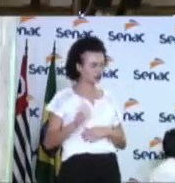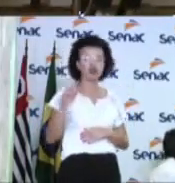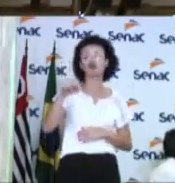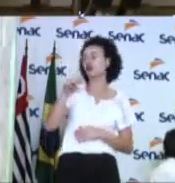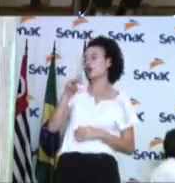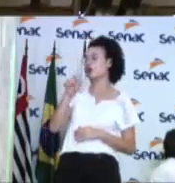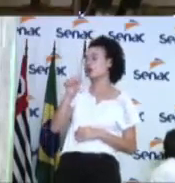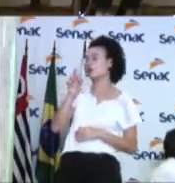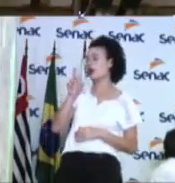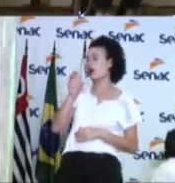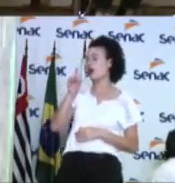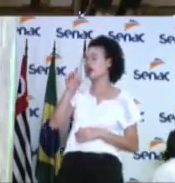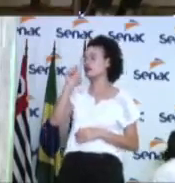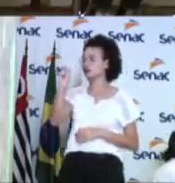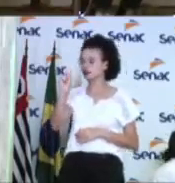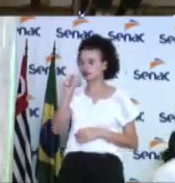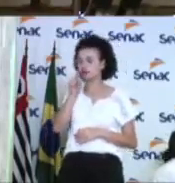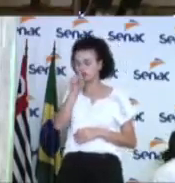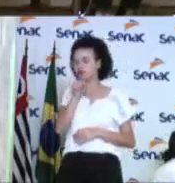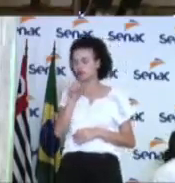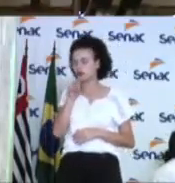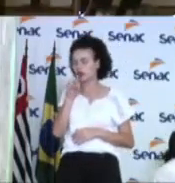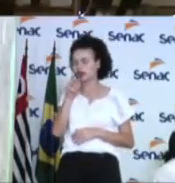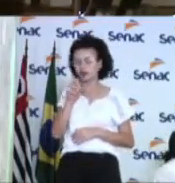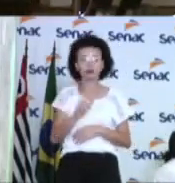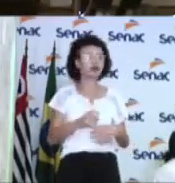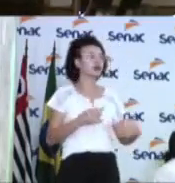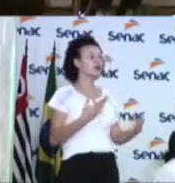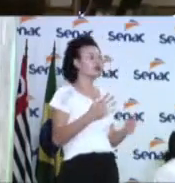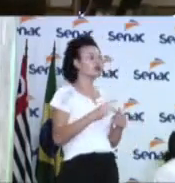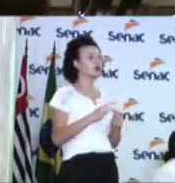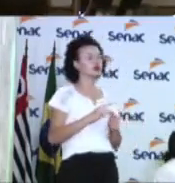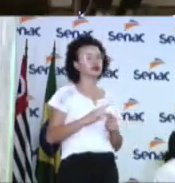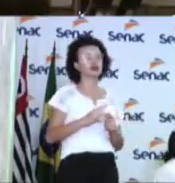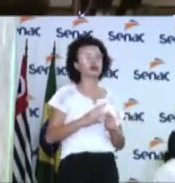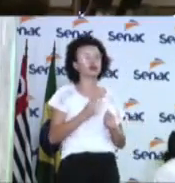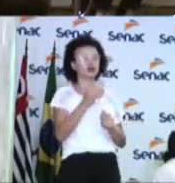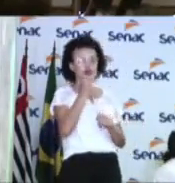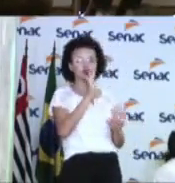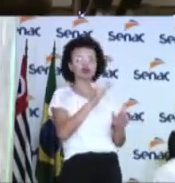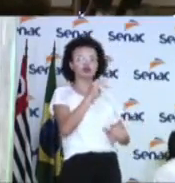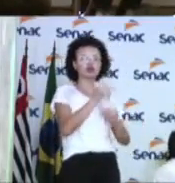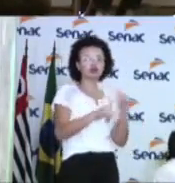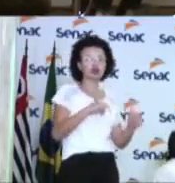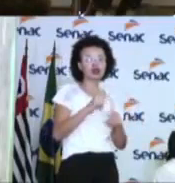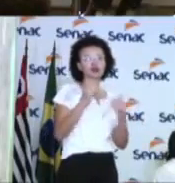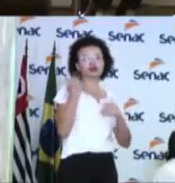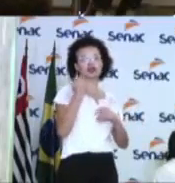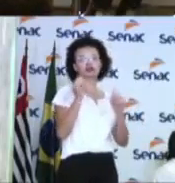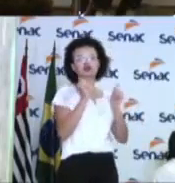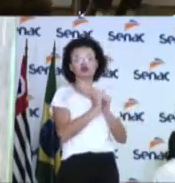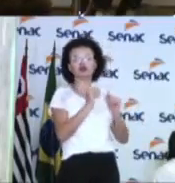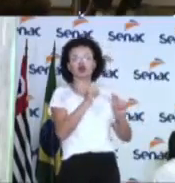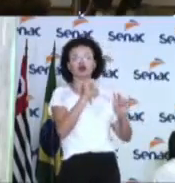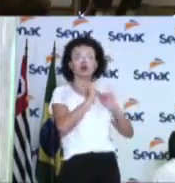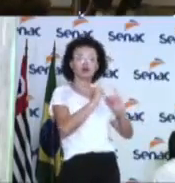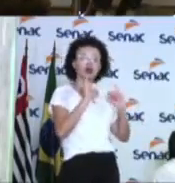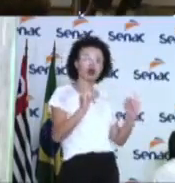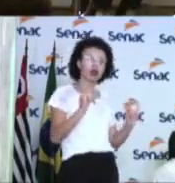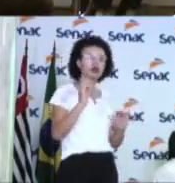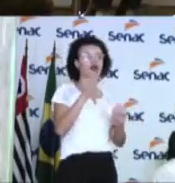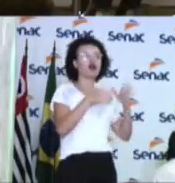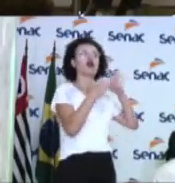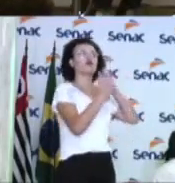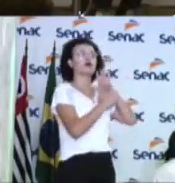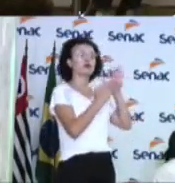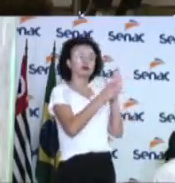Marcos Alqueires, no caso do... Então, de repente, né, um parceiro que vocês já trabalham, que vocês já fizeram alguma campanha, uma produtora que a gente sabe que